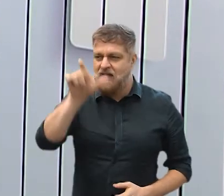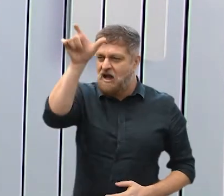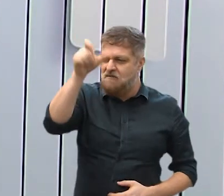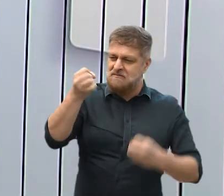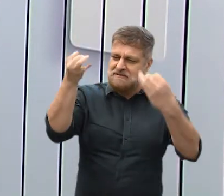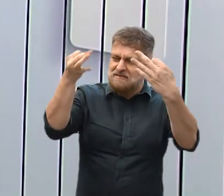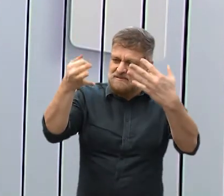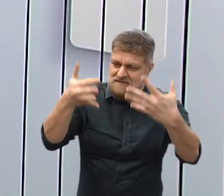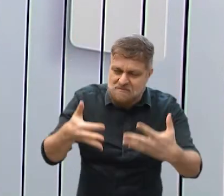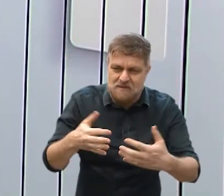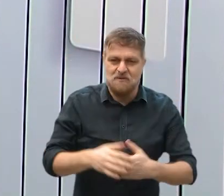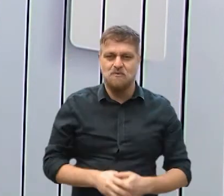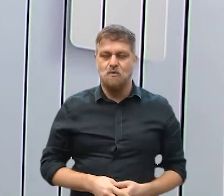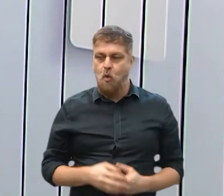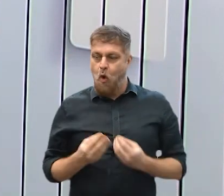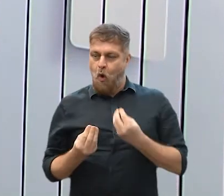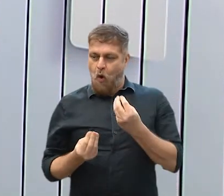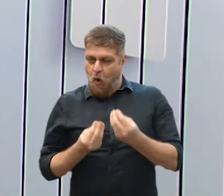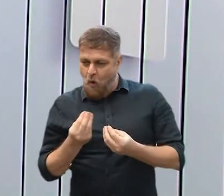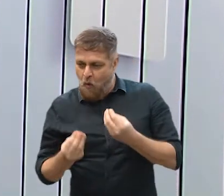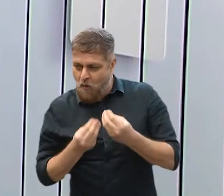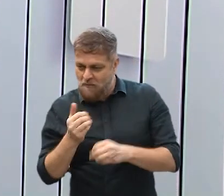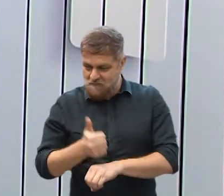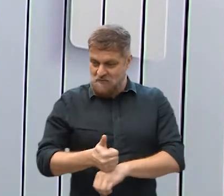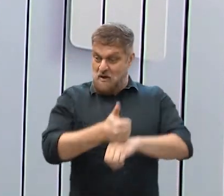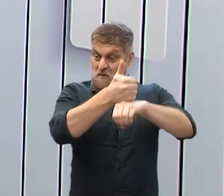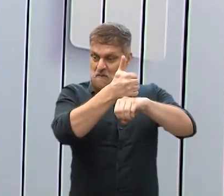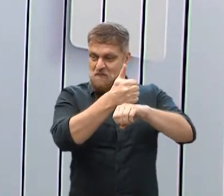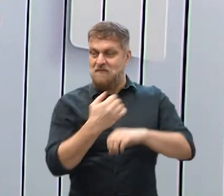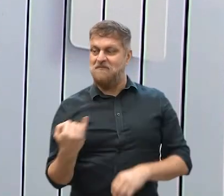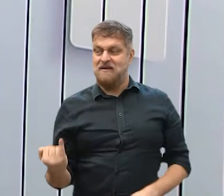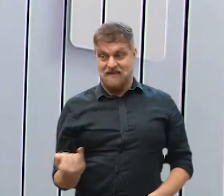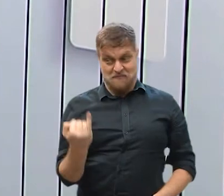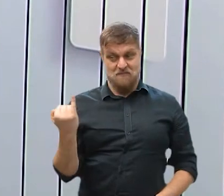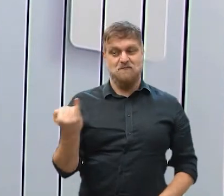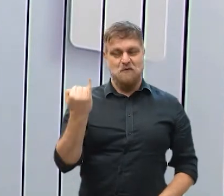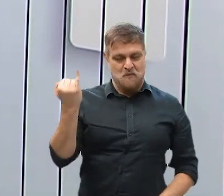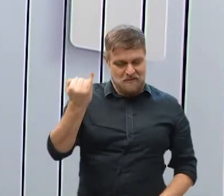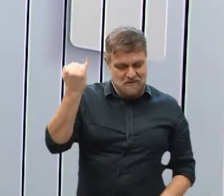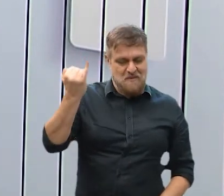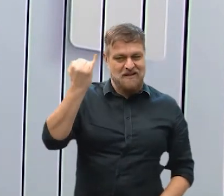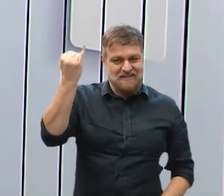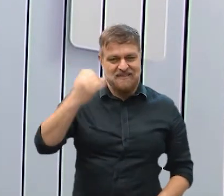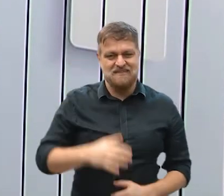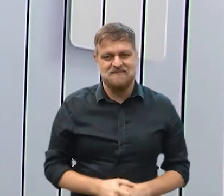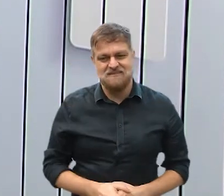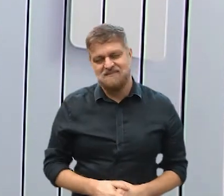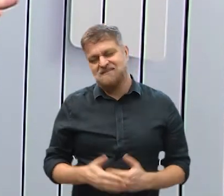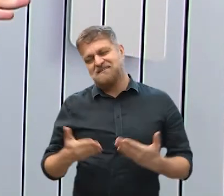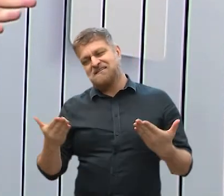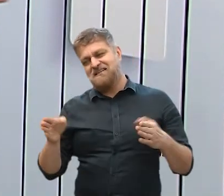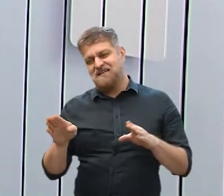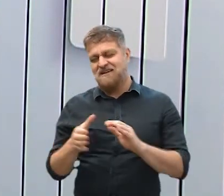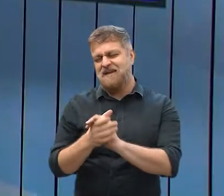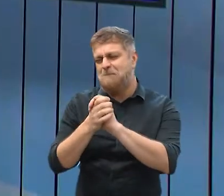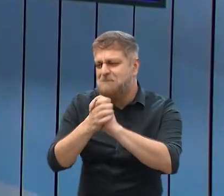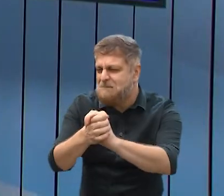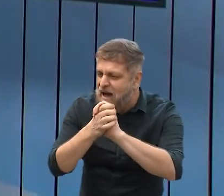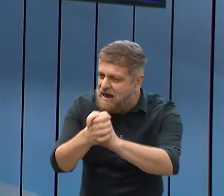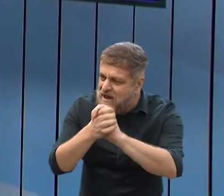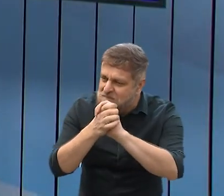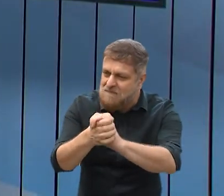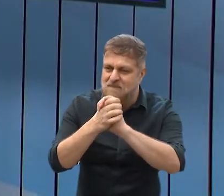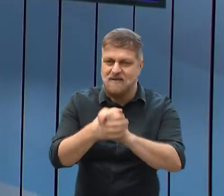falou bastante coisa, falou como foi essa premiação, a importância, né, de tudo isso. E, claro, parabéns